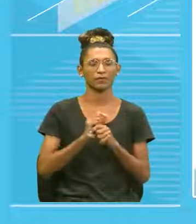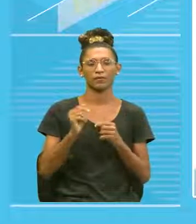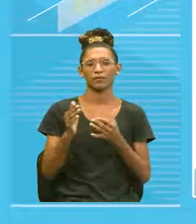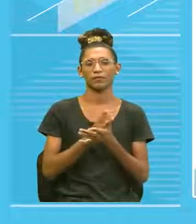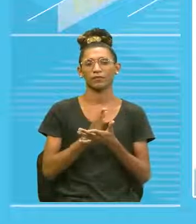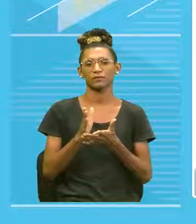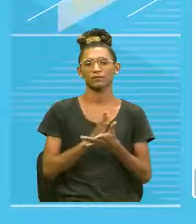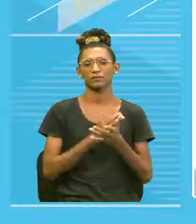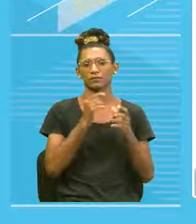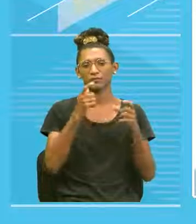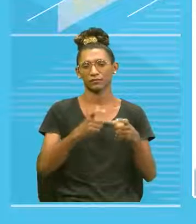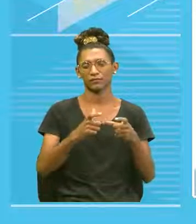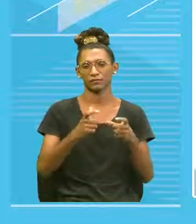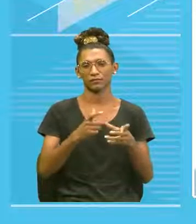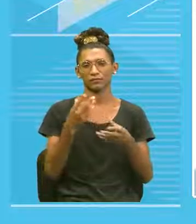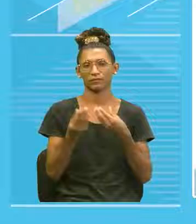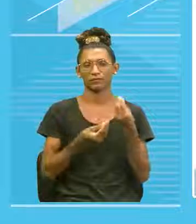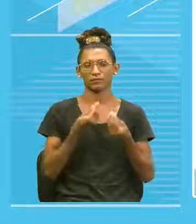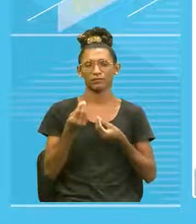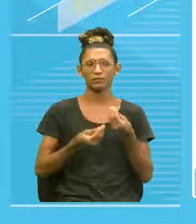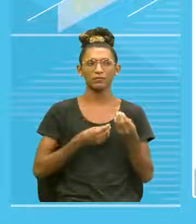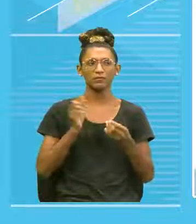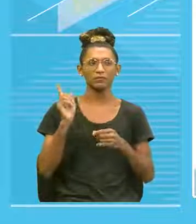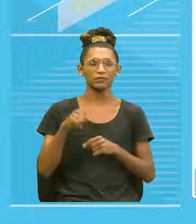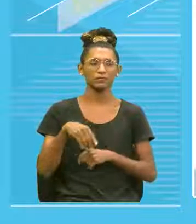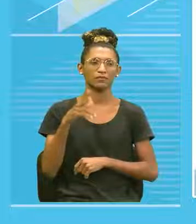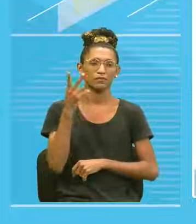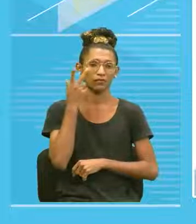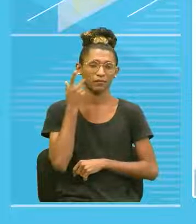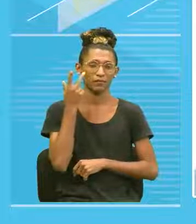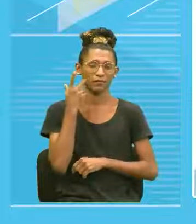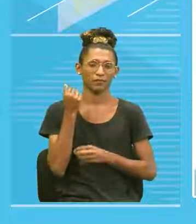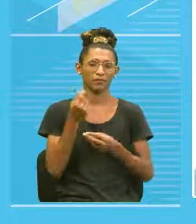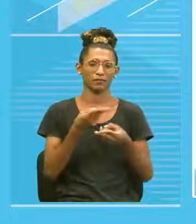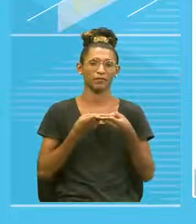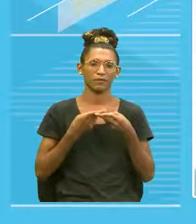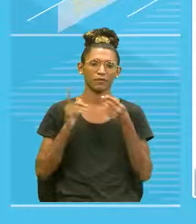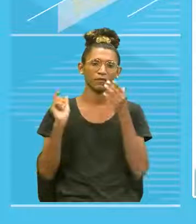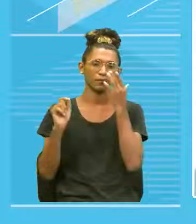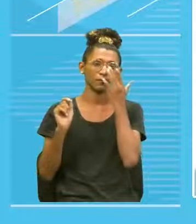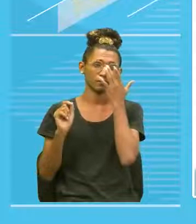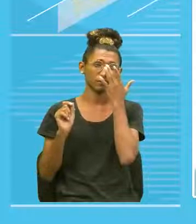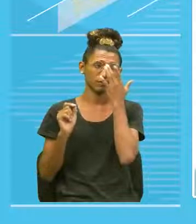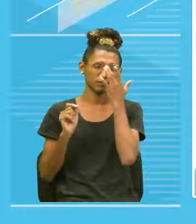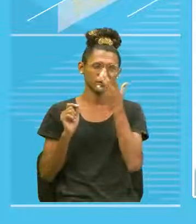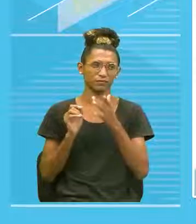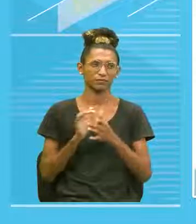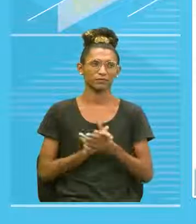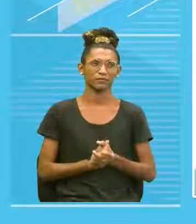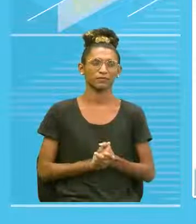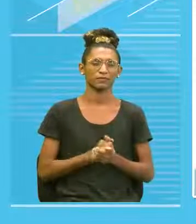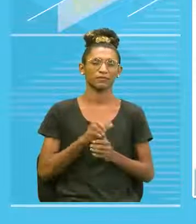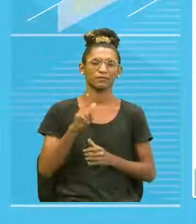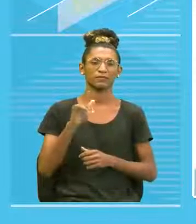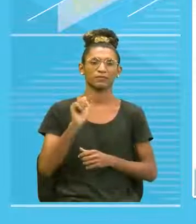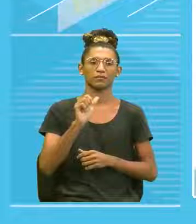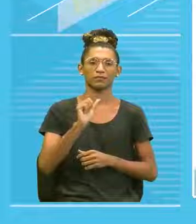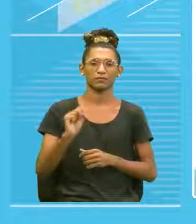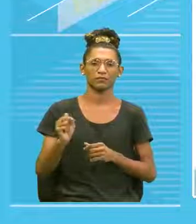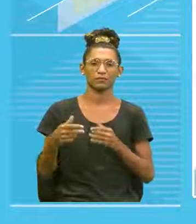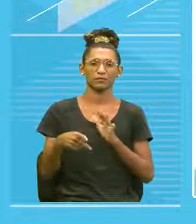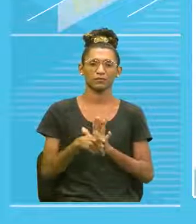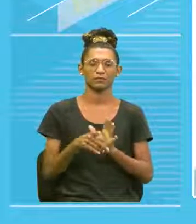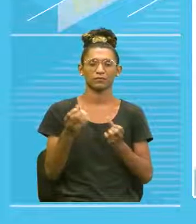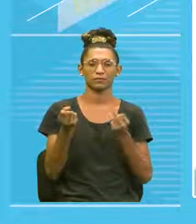centros O que é comum eles usarem e o gás no